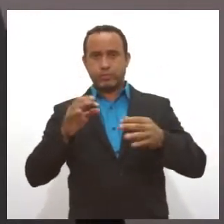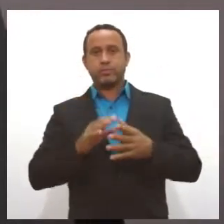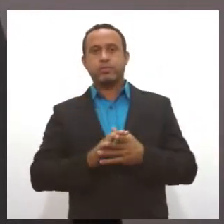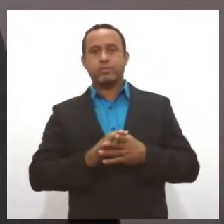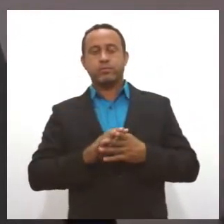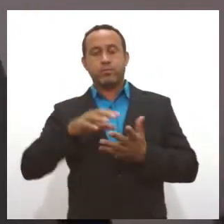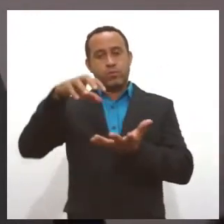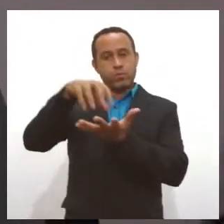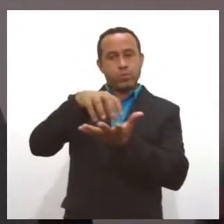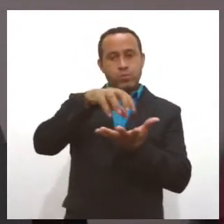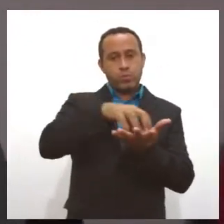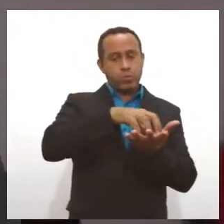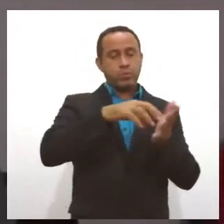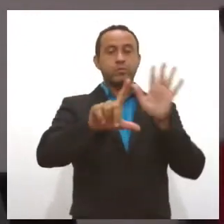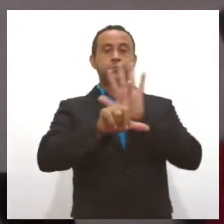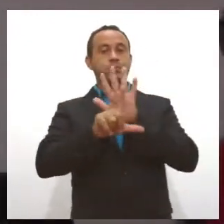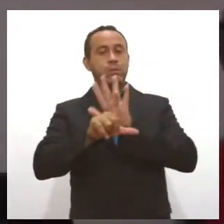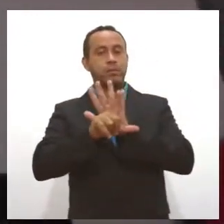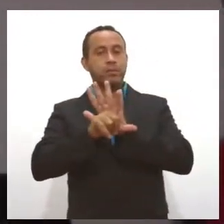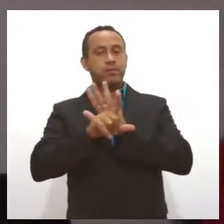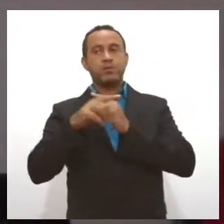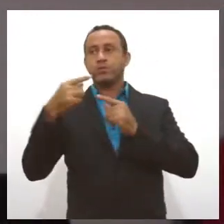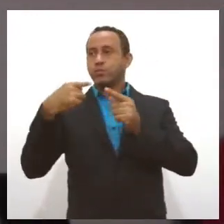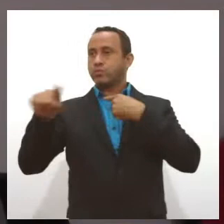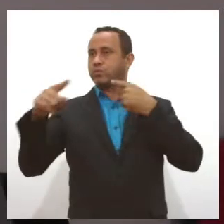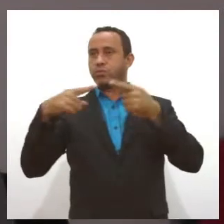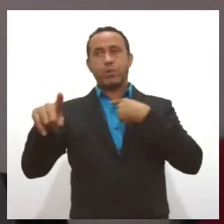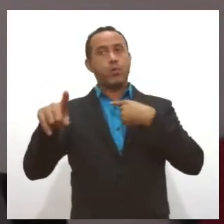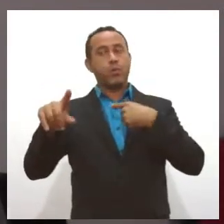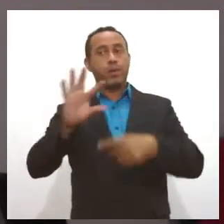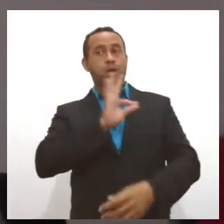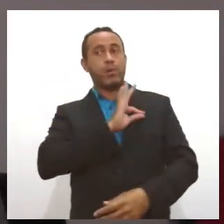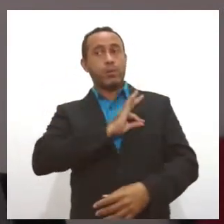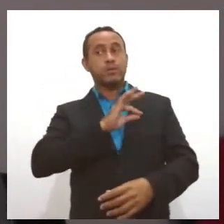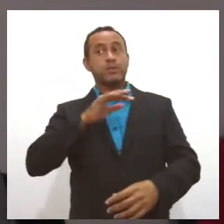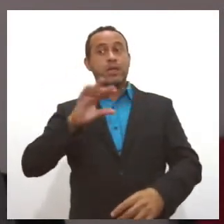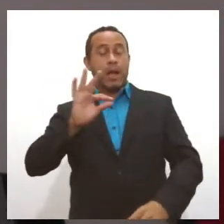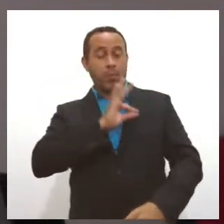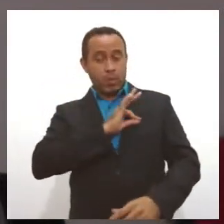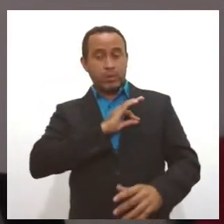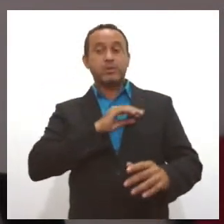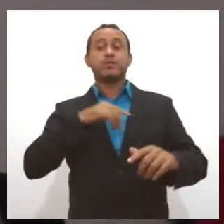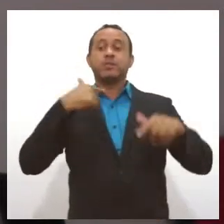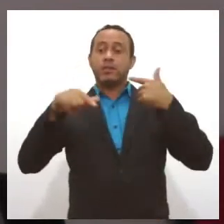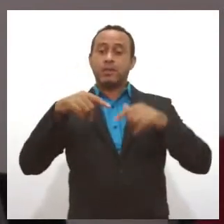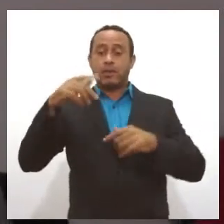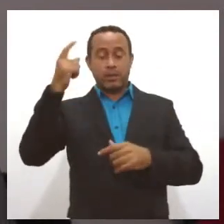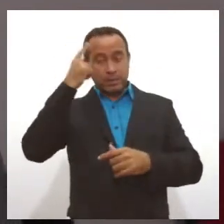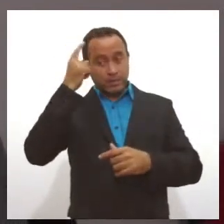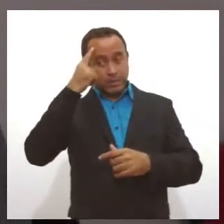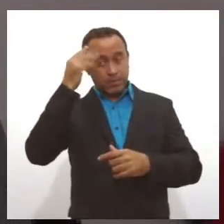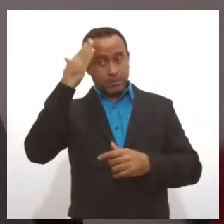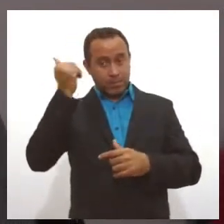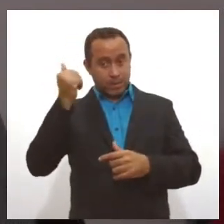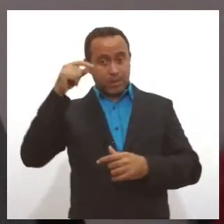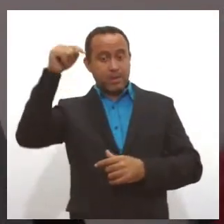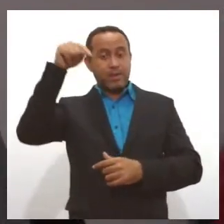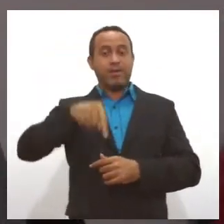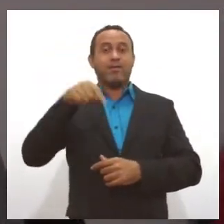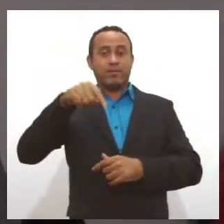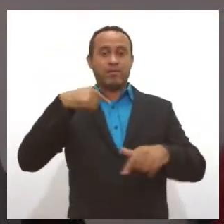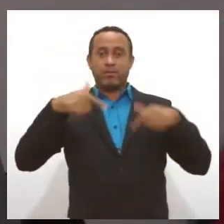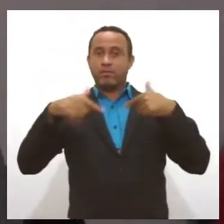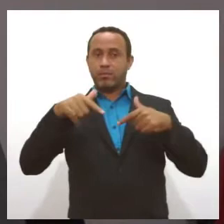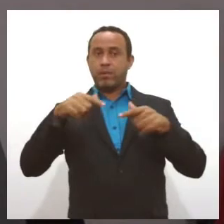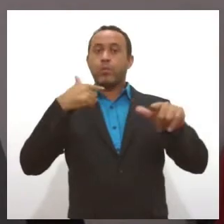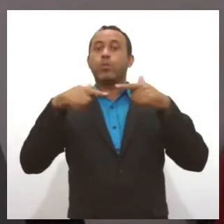do legislativo, e isso nós não permitimos, né? Os policiais civis, eles têm que ter a plena consciência de que a